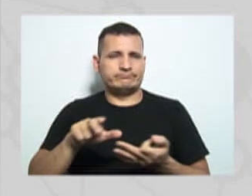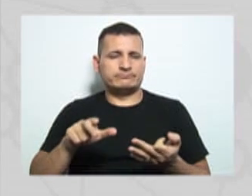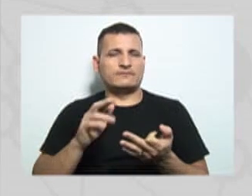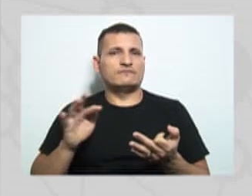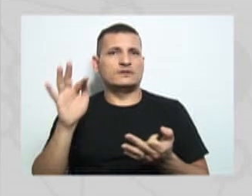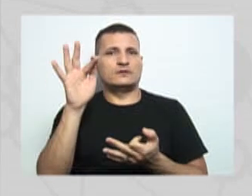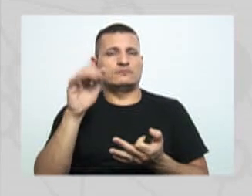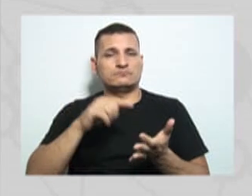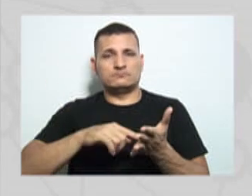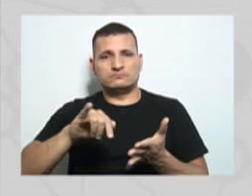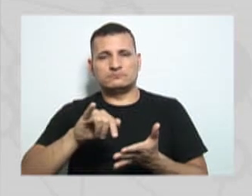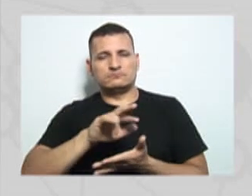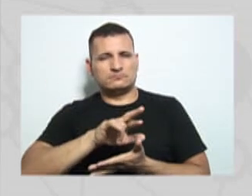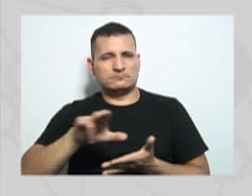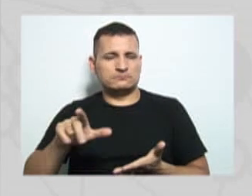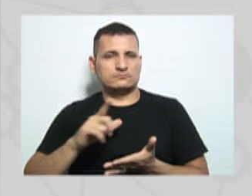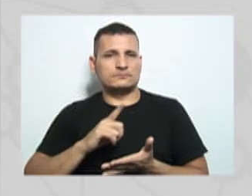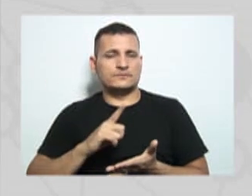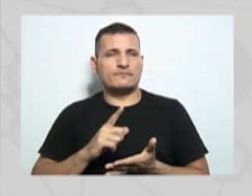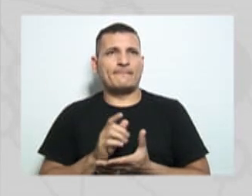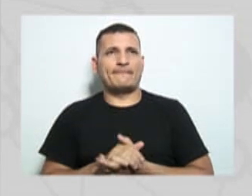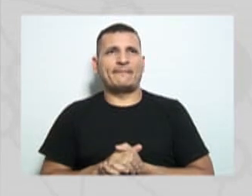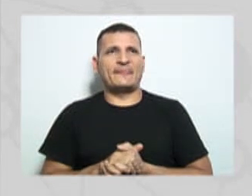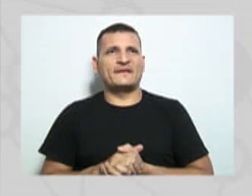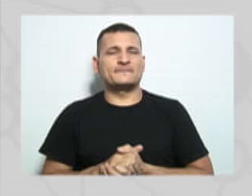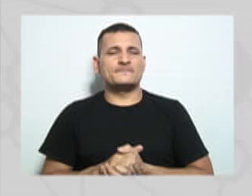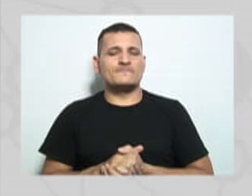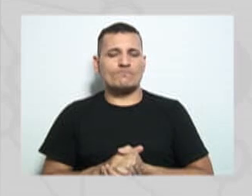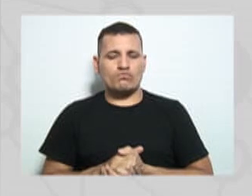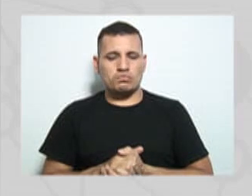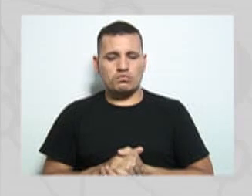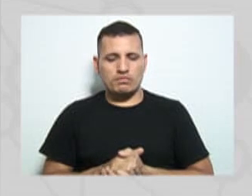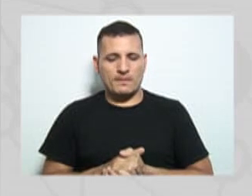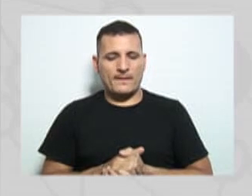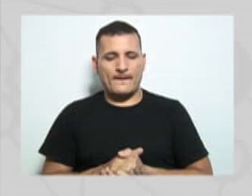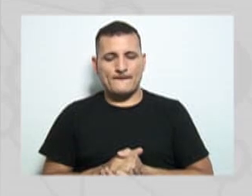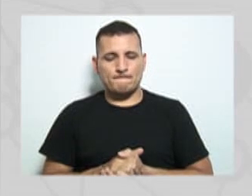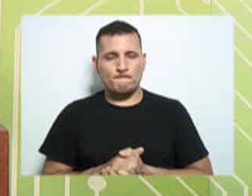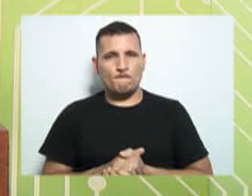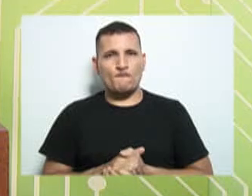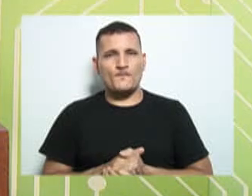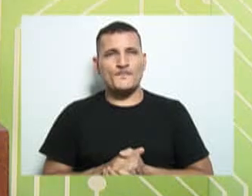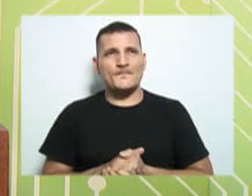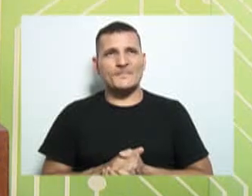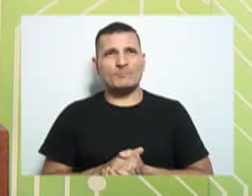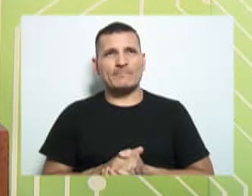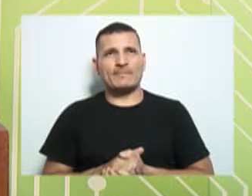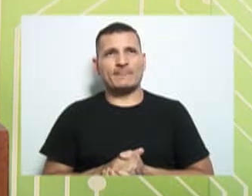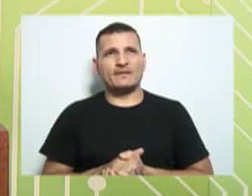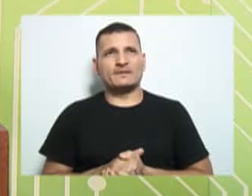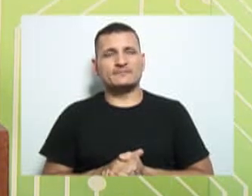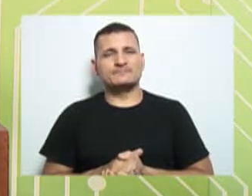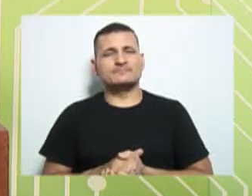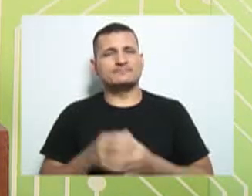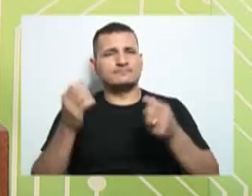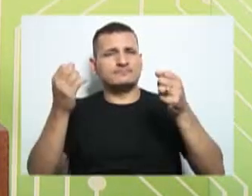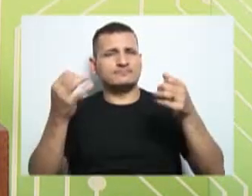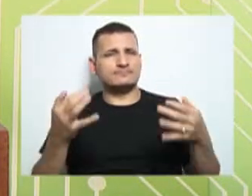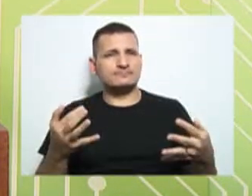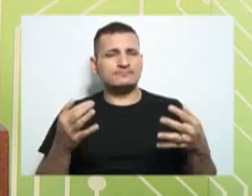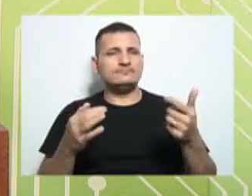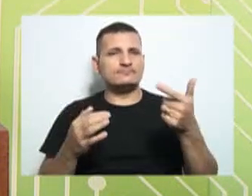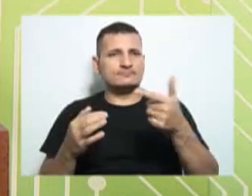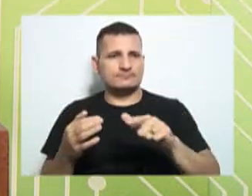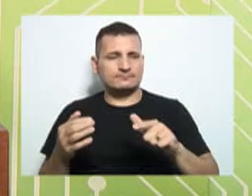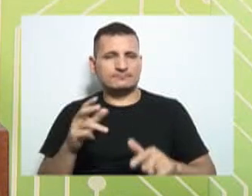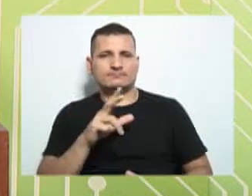federais. Ótimo, professora Fernanda. Vamos voltar a um pouco dessas particularidades, porque são muitos